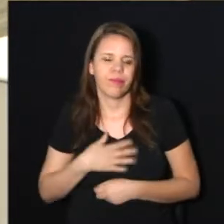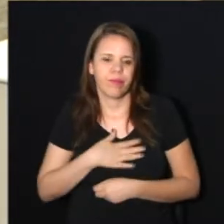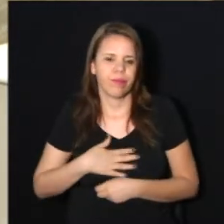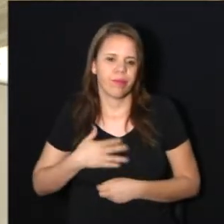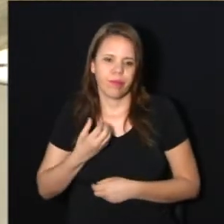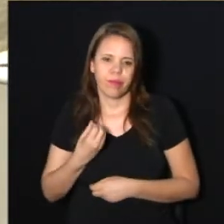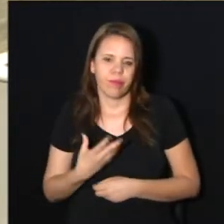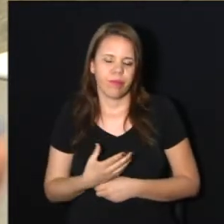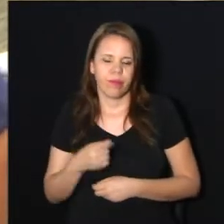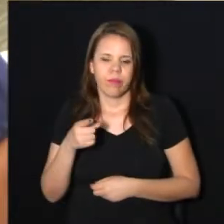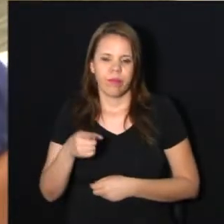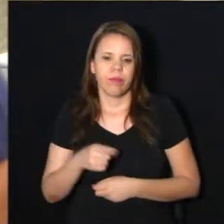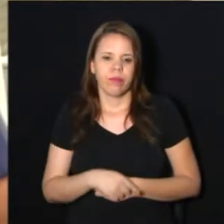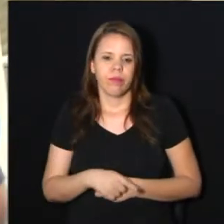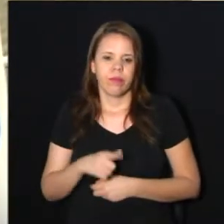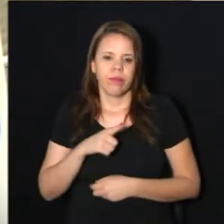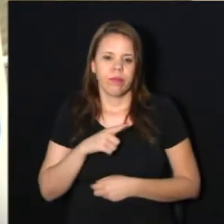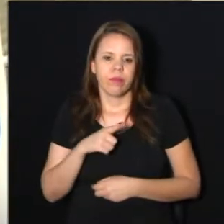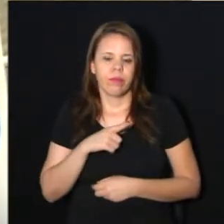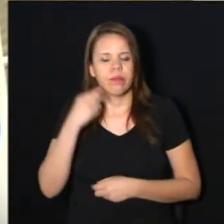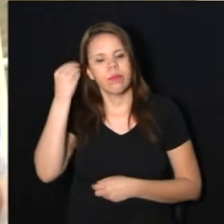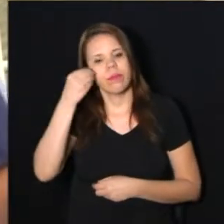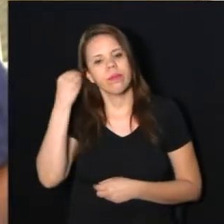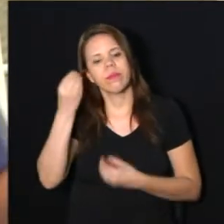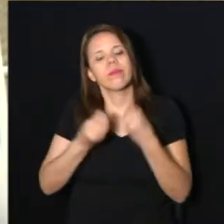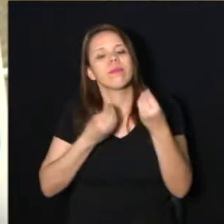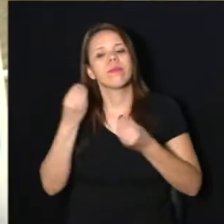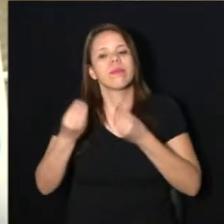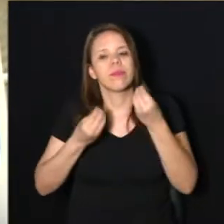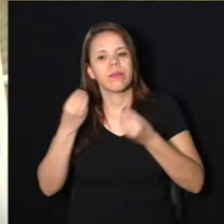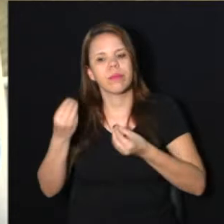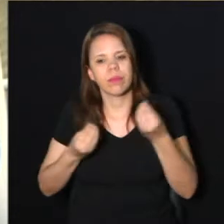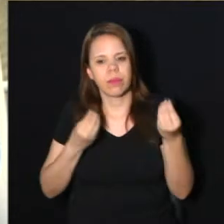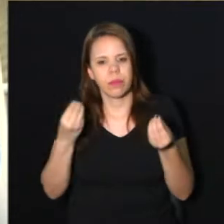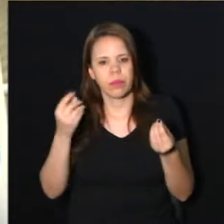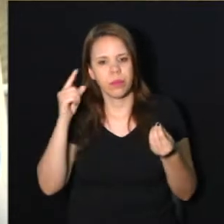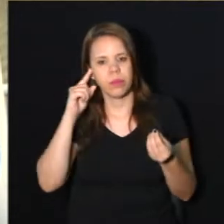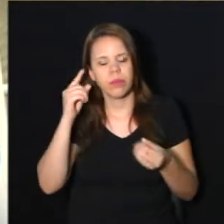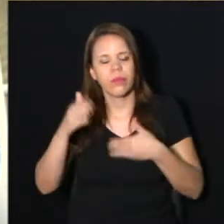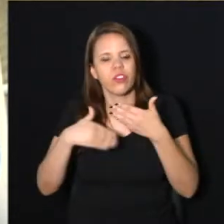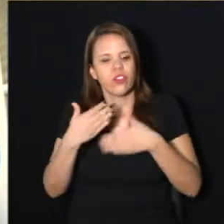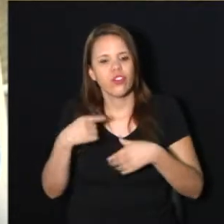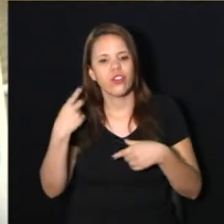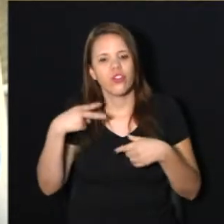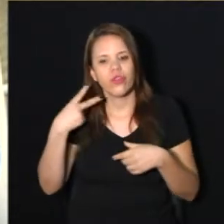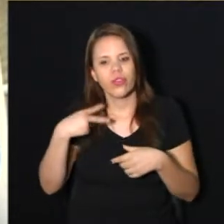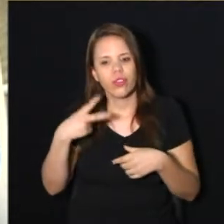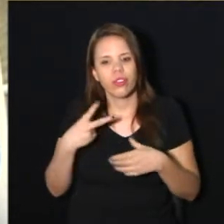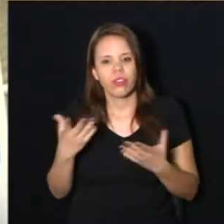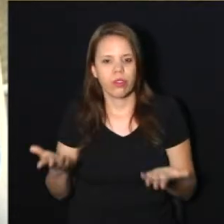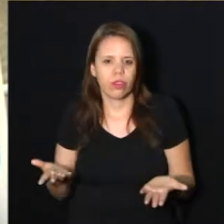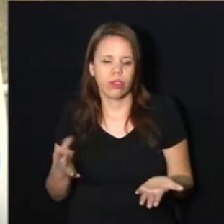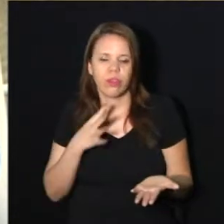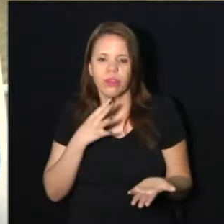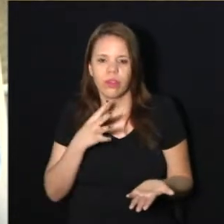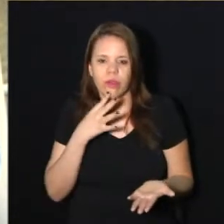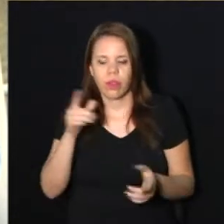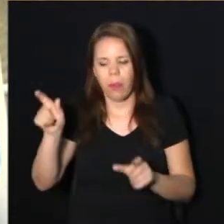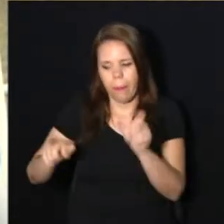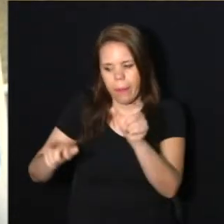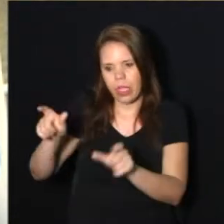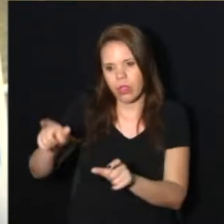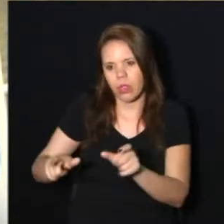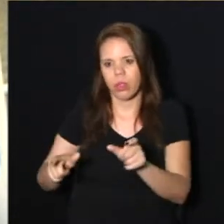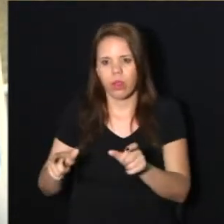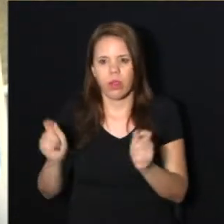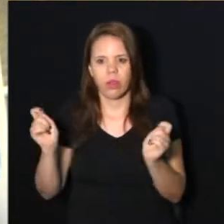divertida. Você ter a experiência de como é o dia a dia de um vereador e mais que isso, você conhecer pessoas,